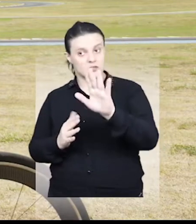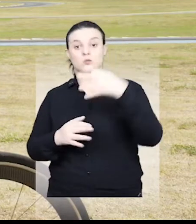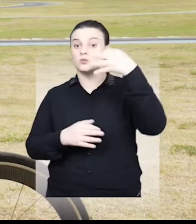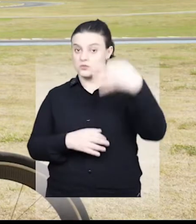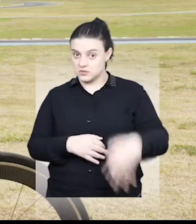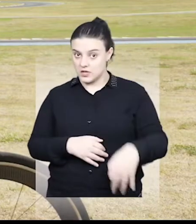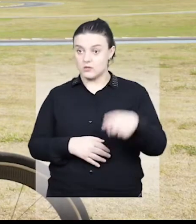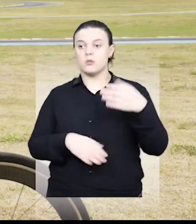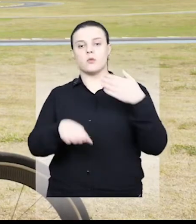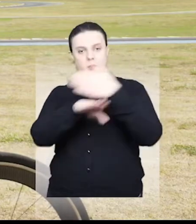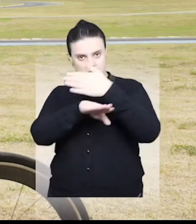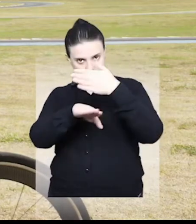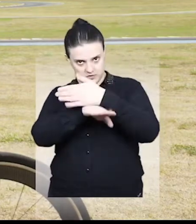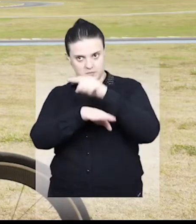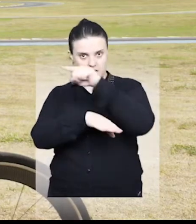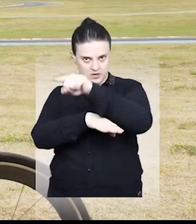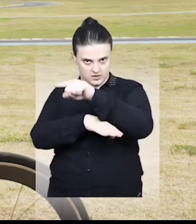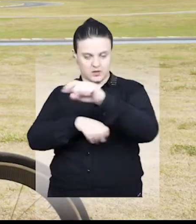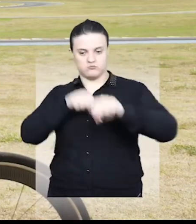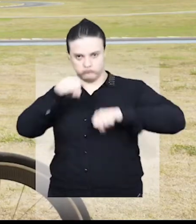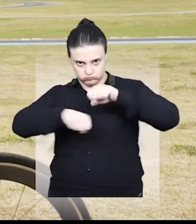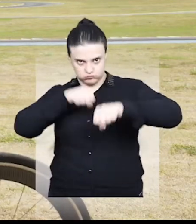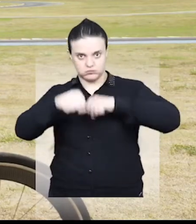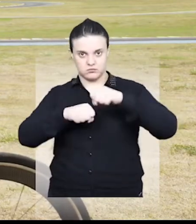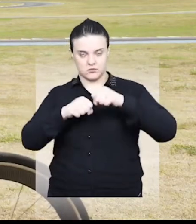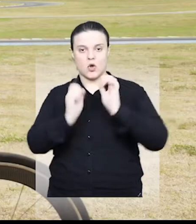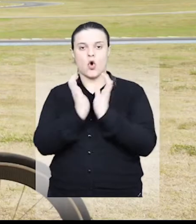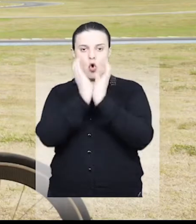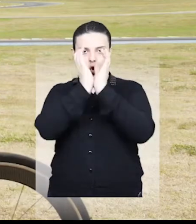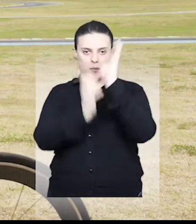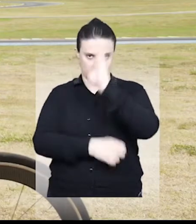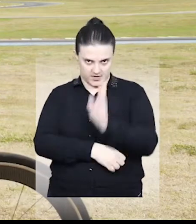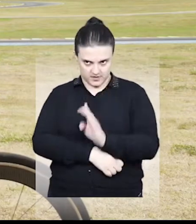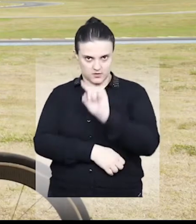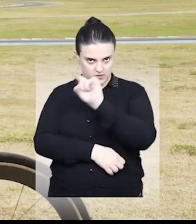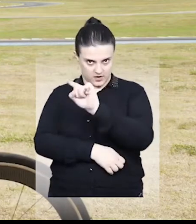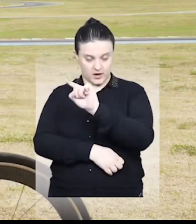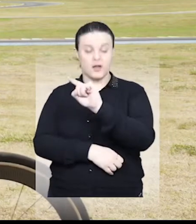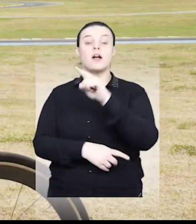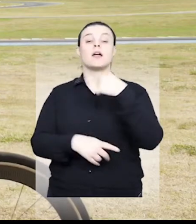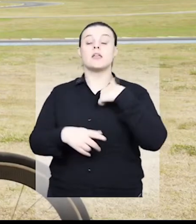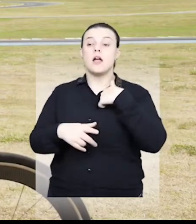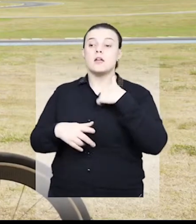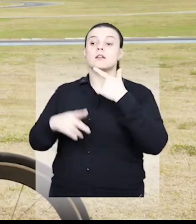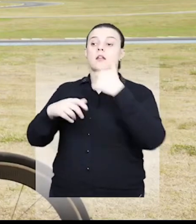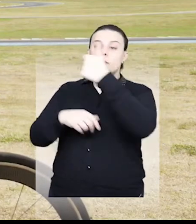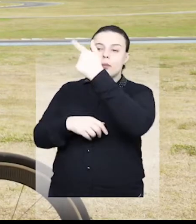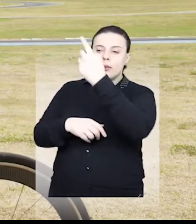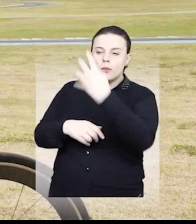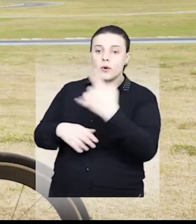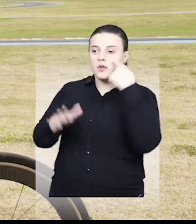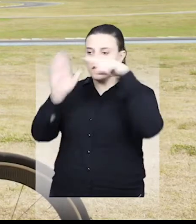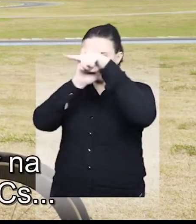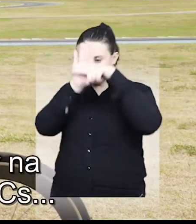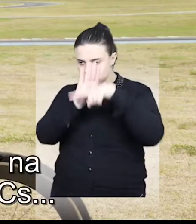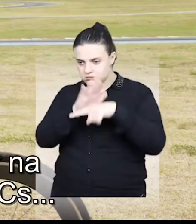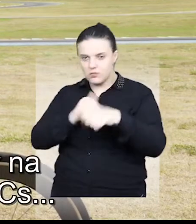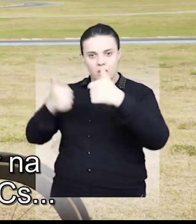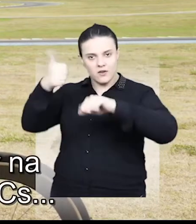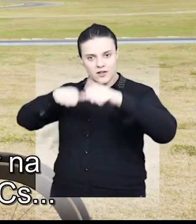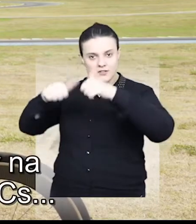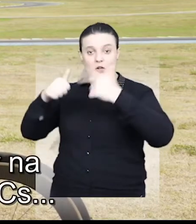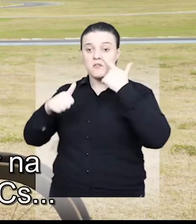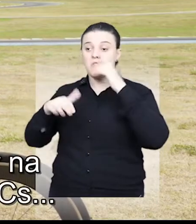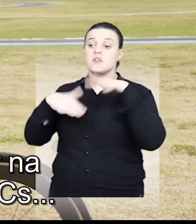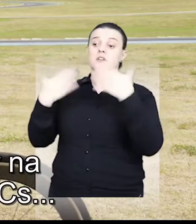forma correta é estar participando no ciclismo da Copa Brasil, que a partir dela eles fazem a classificação funcional, e assim você vai